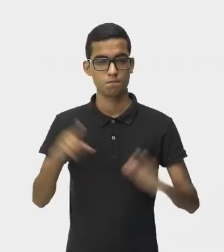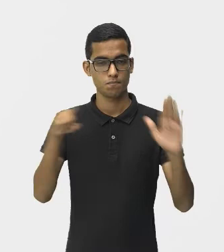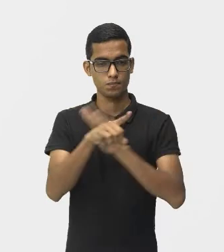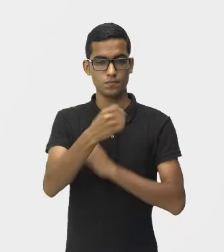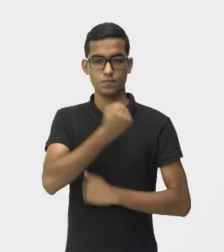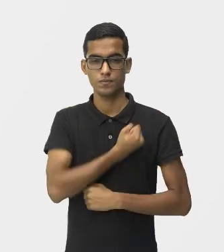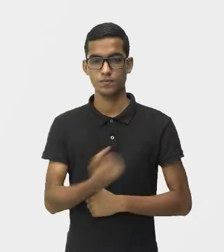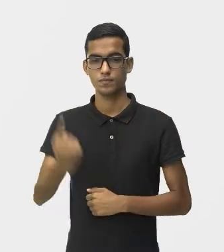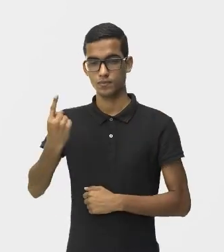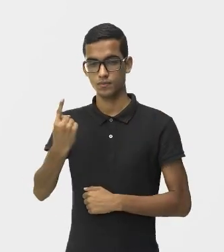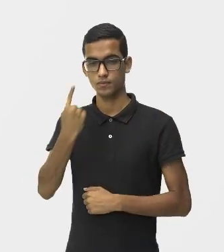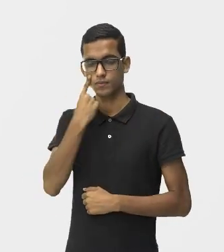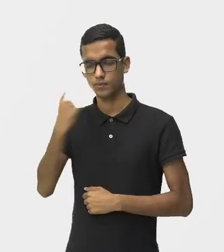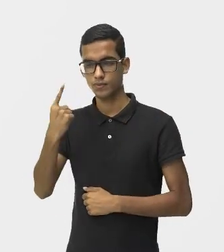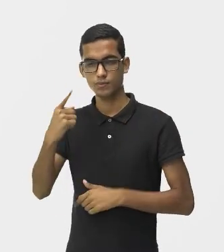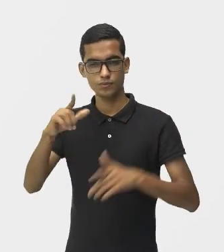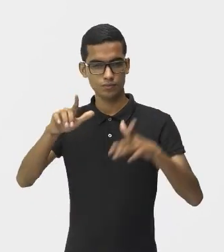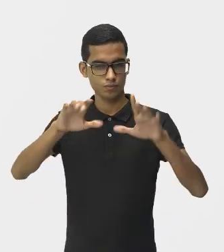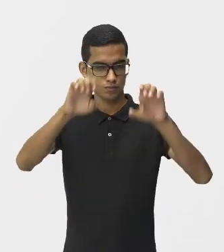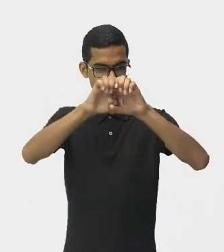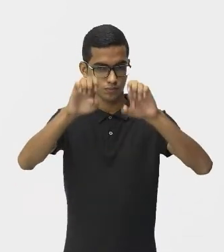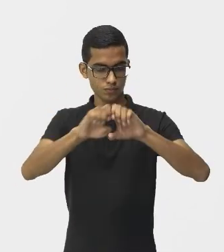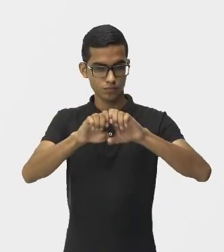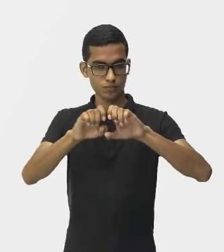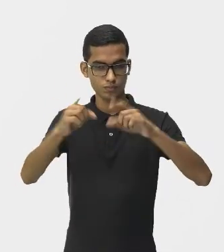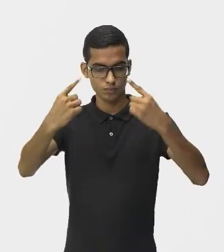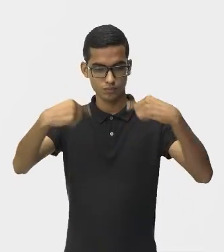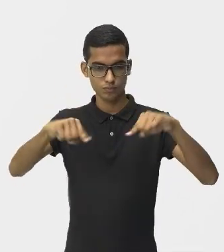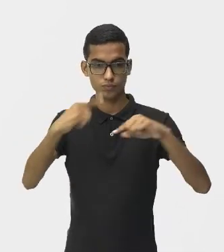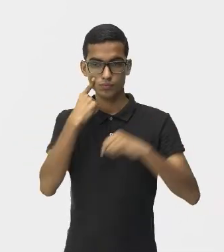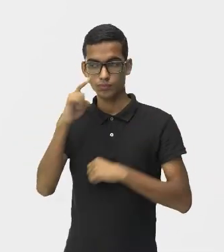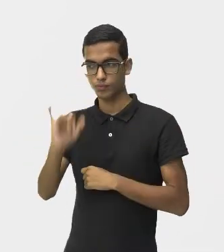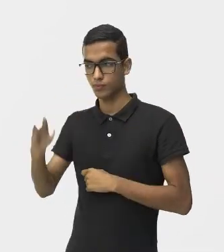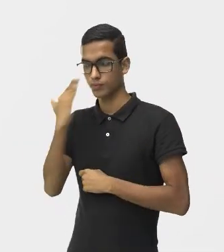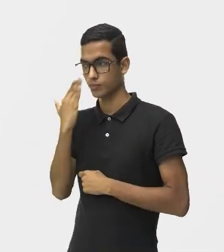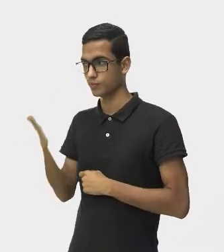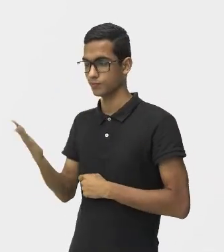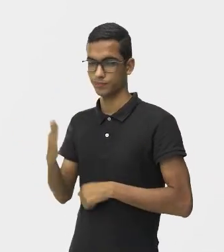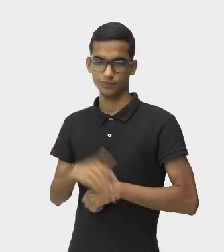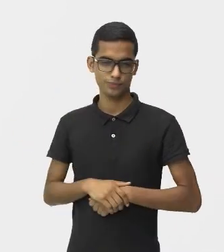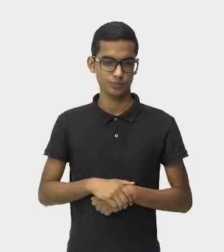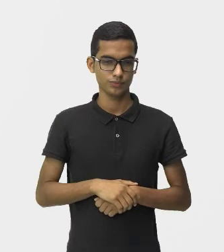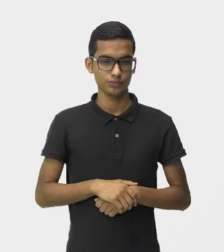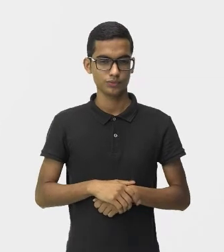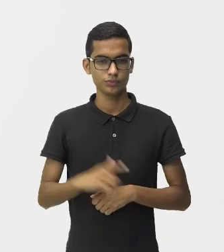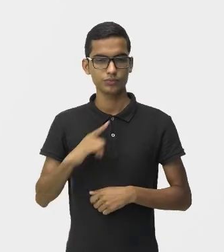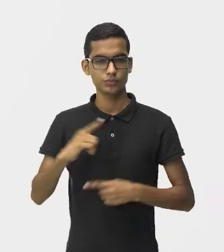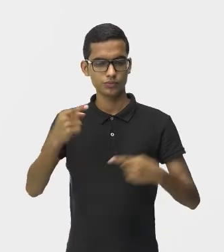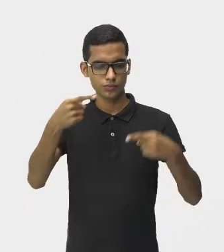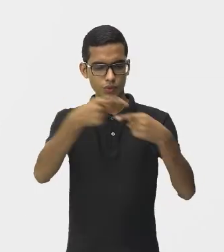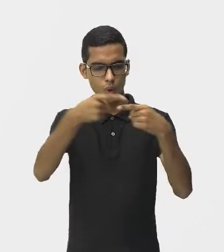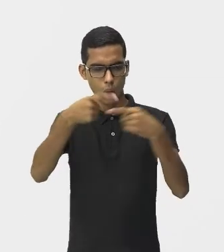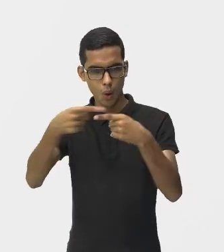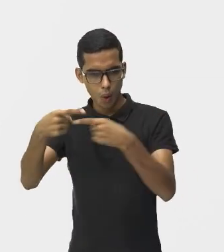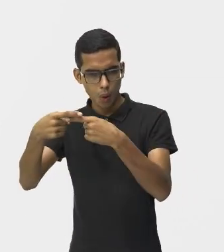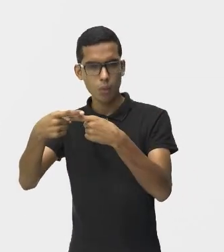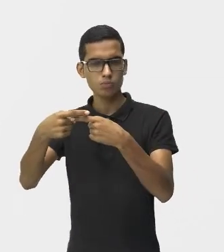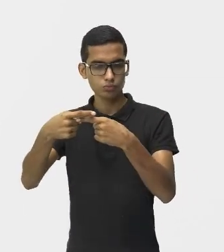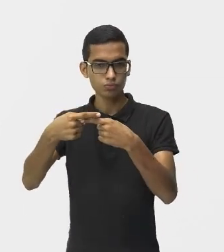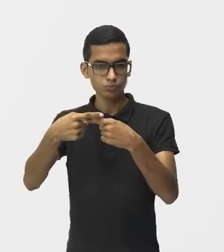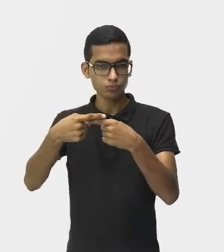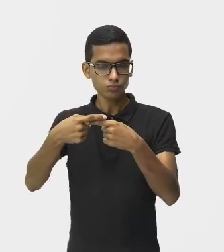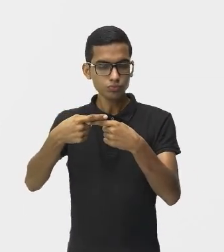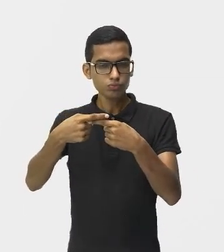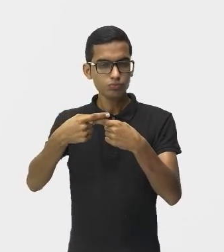Questão 1, considere o esquema abaixo. Né? Então, nesse esquema, a gente observa aí pares de cromossomos, né? Acontece ali